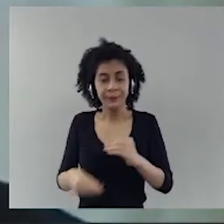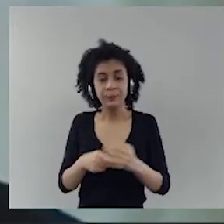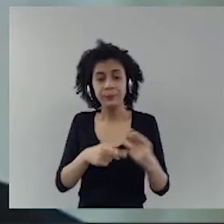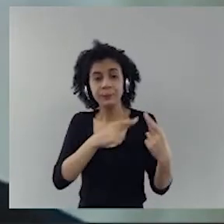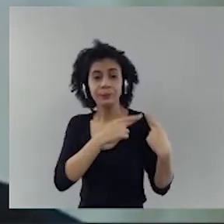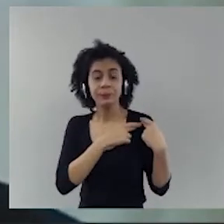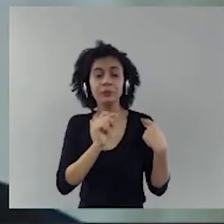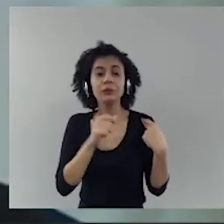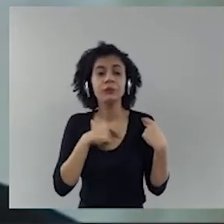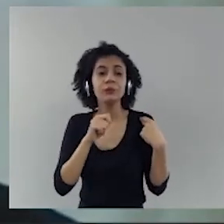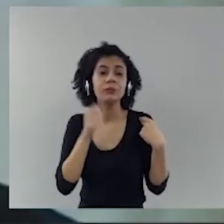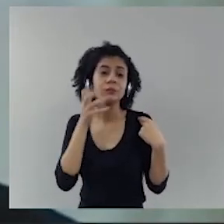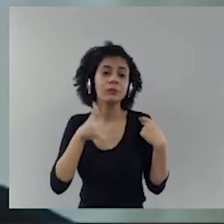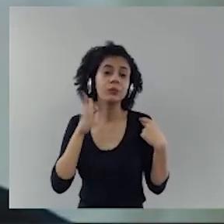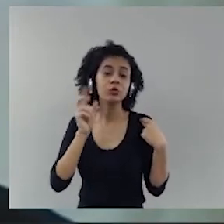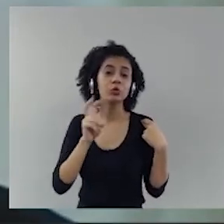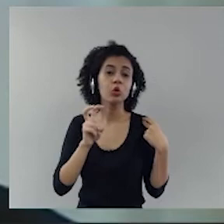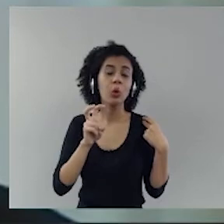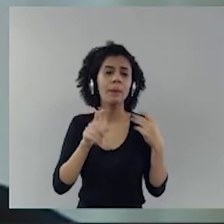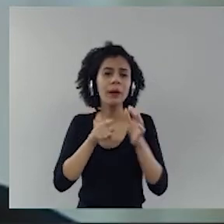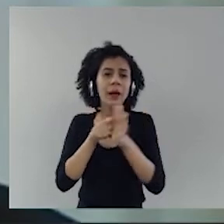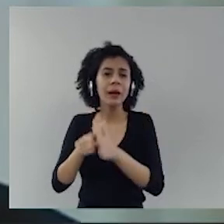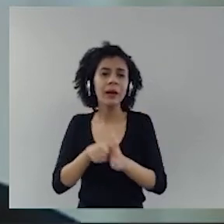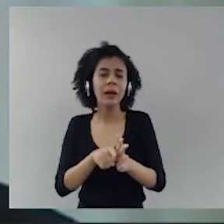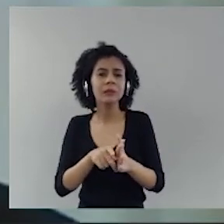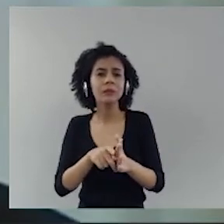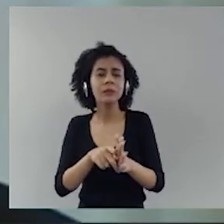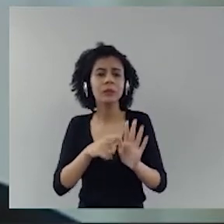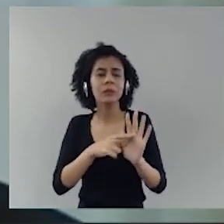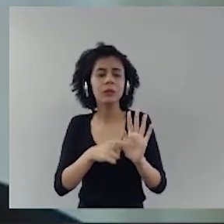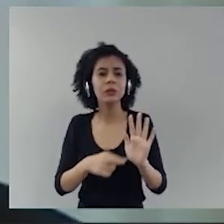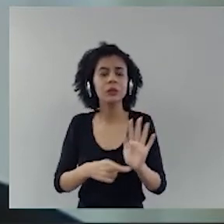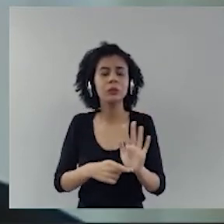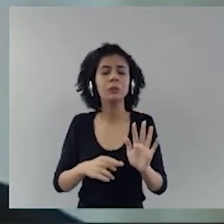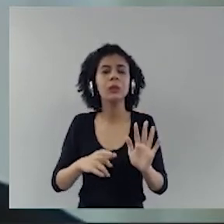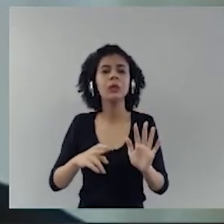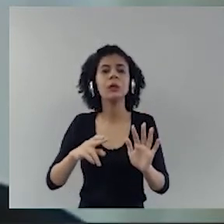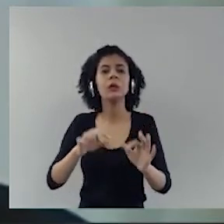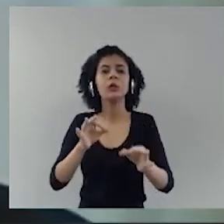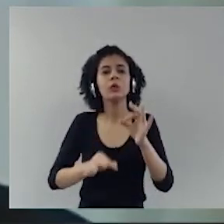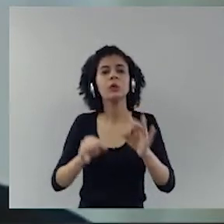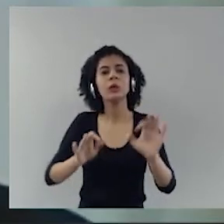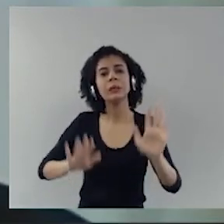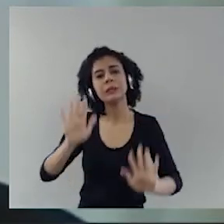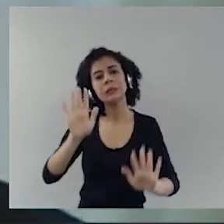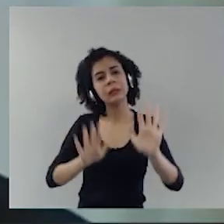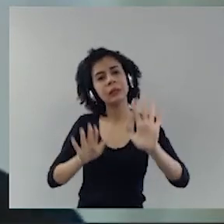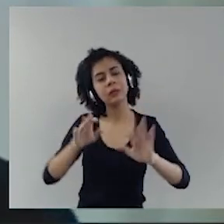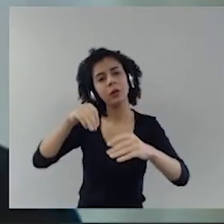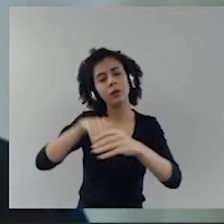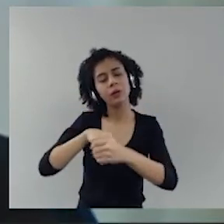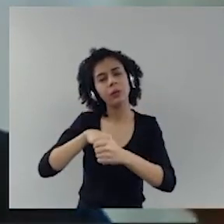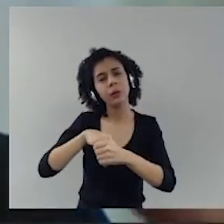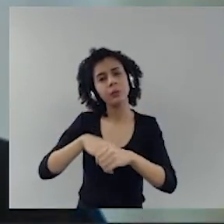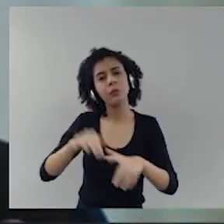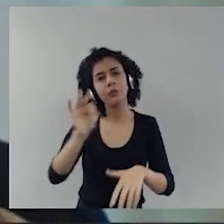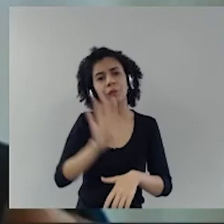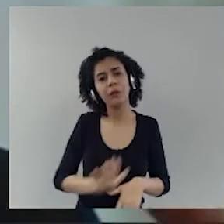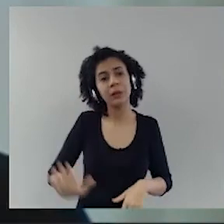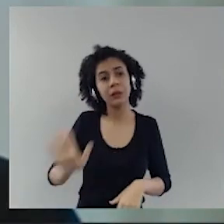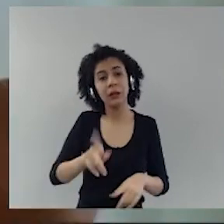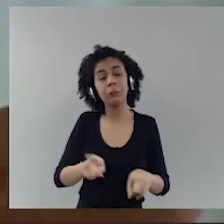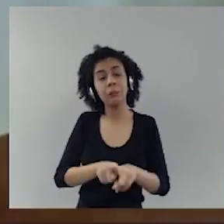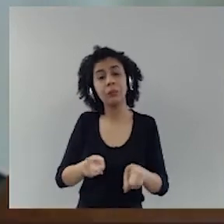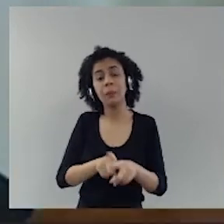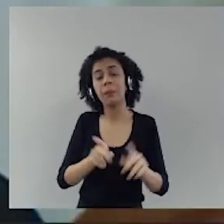fazer uma análise do regime jurídico licitatório e gente hoje no âmbito federal mas